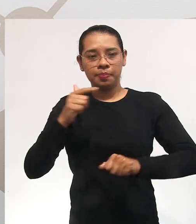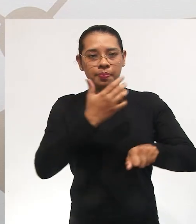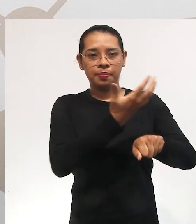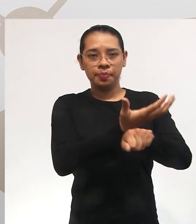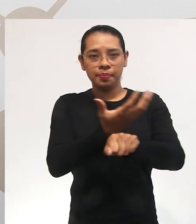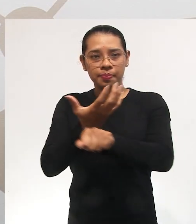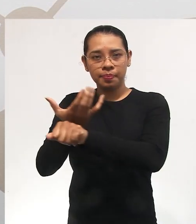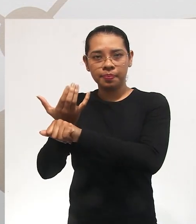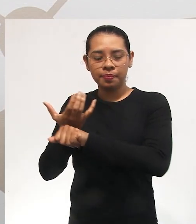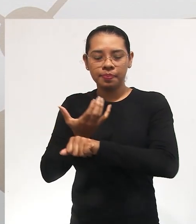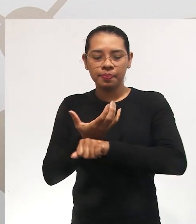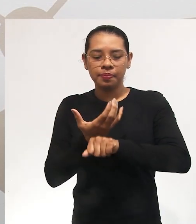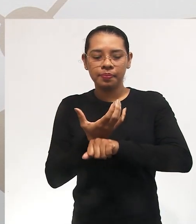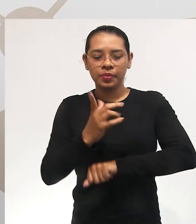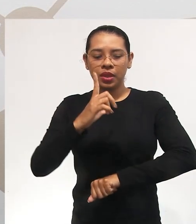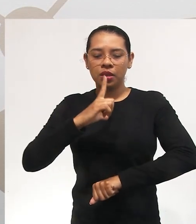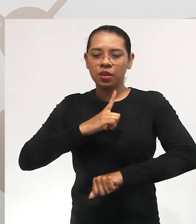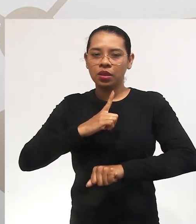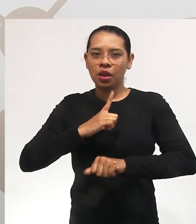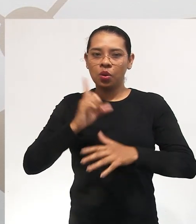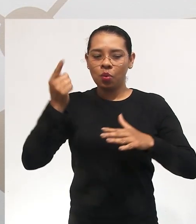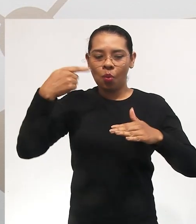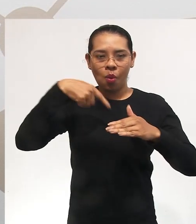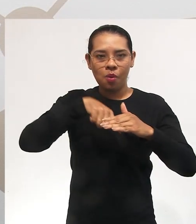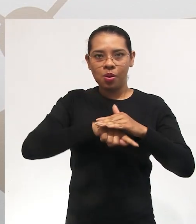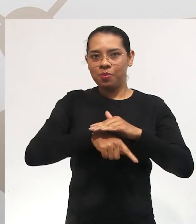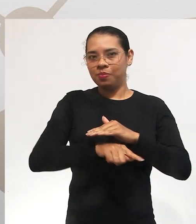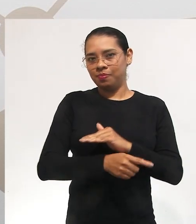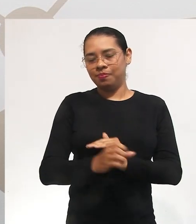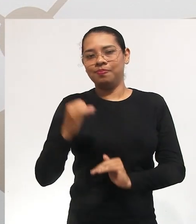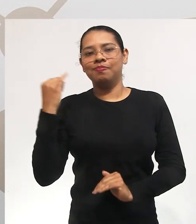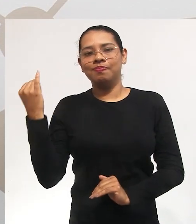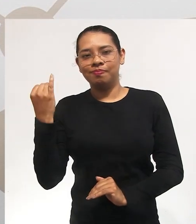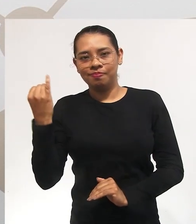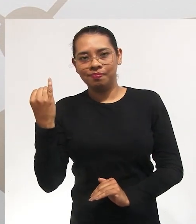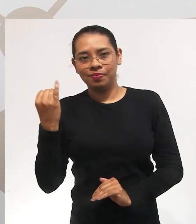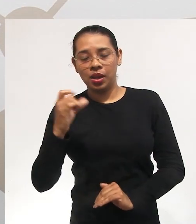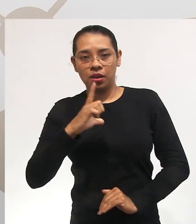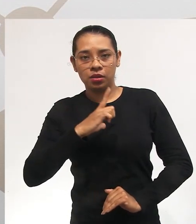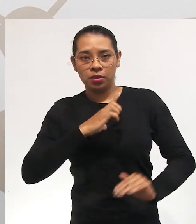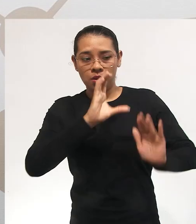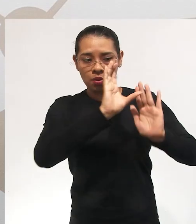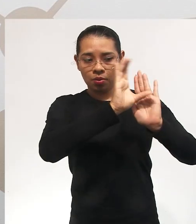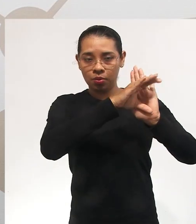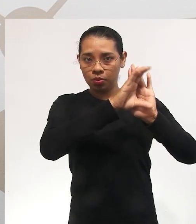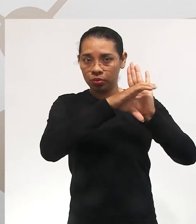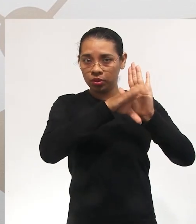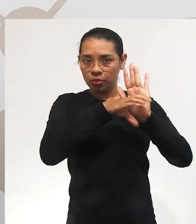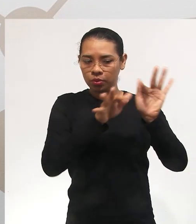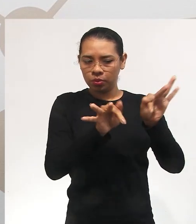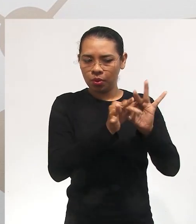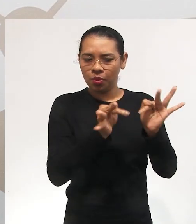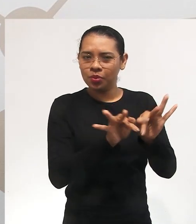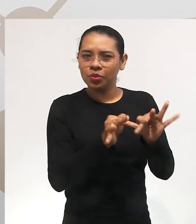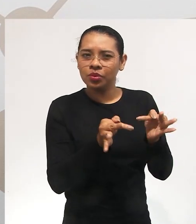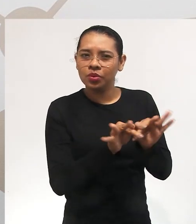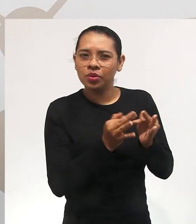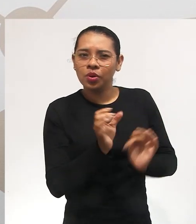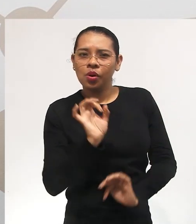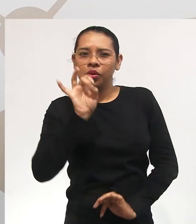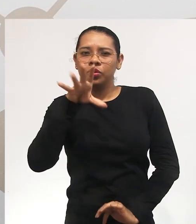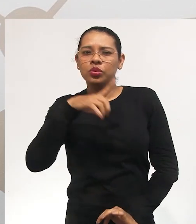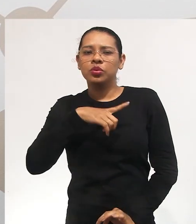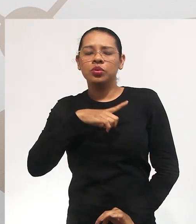assim como das outras disciplinas, eles têm nível de aprofundamento. Então, eu vou ter um conteúdo que ele está no nível